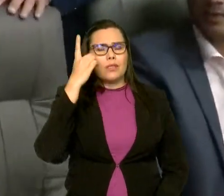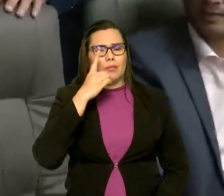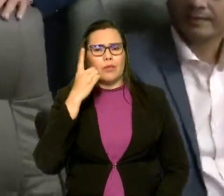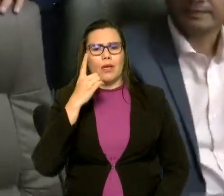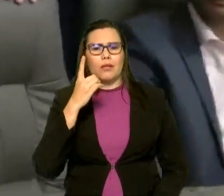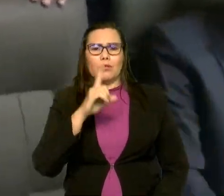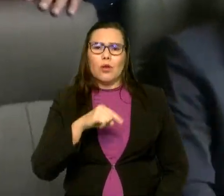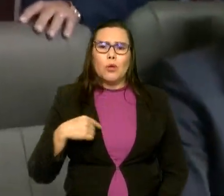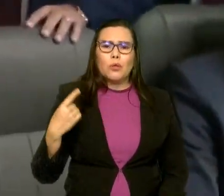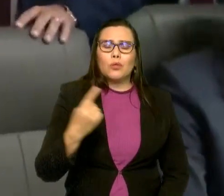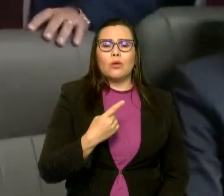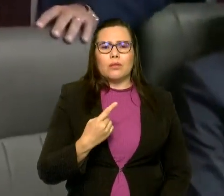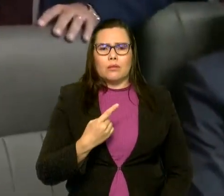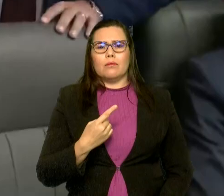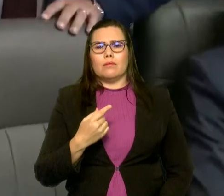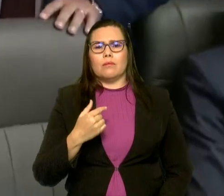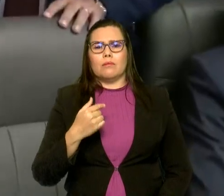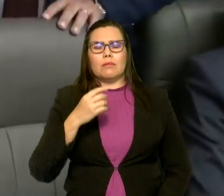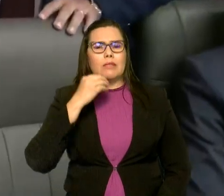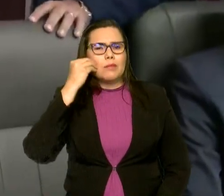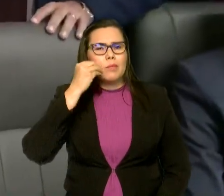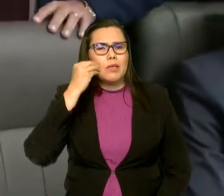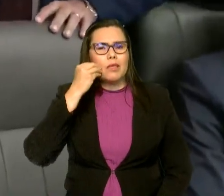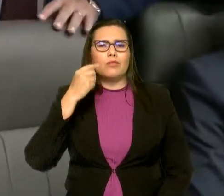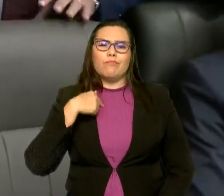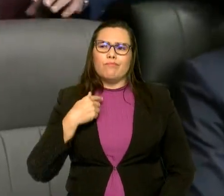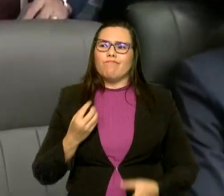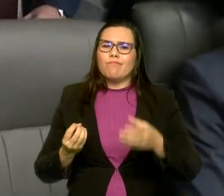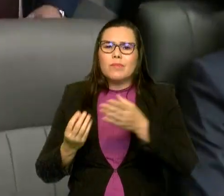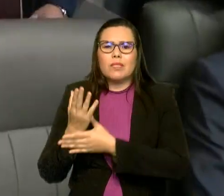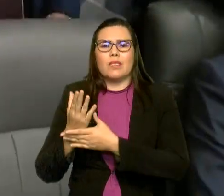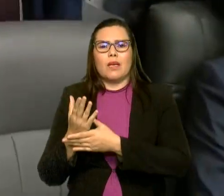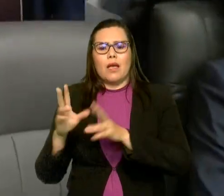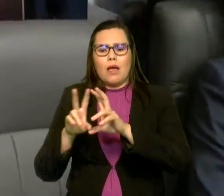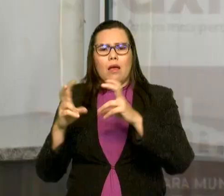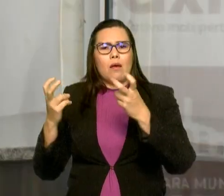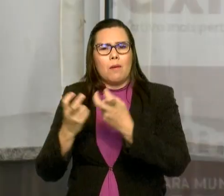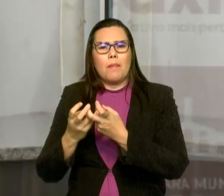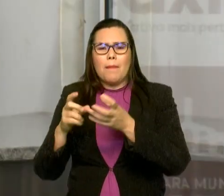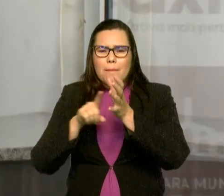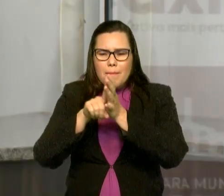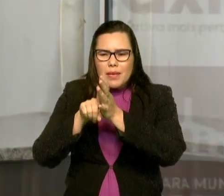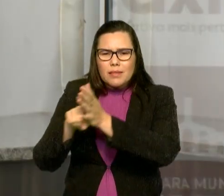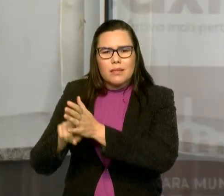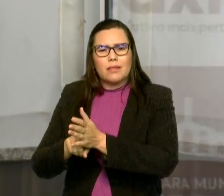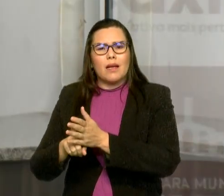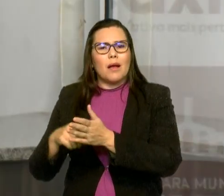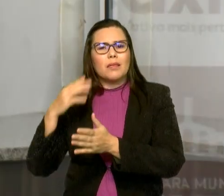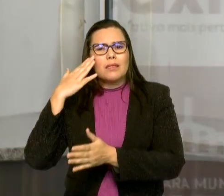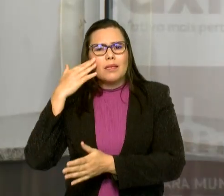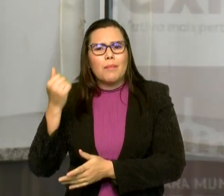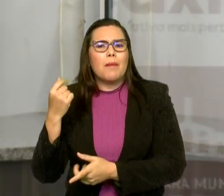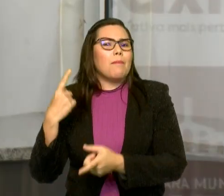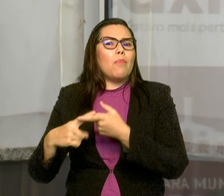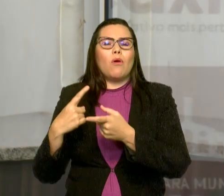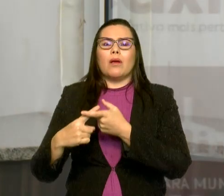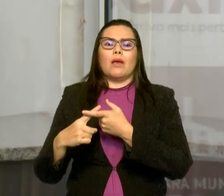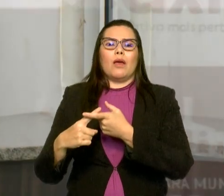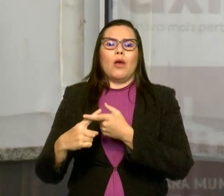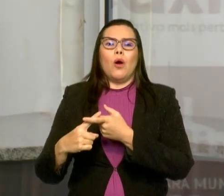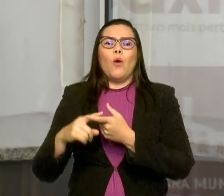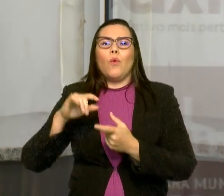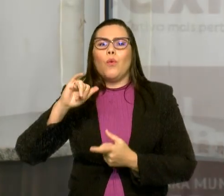estamos compondo uma frente para nós estudarmos com responsabilidade Por que que nós não melhoramos o índice